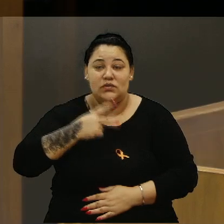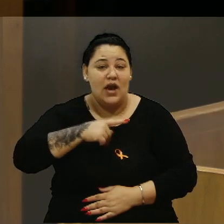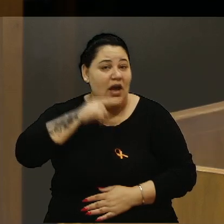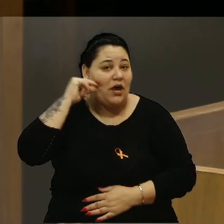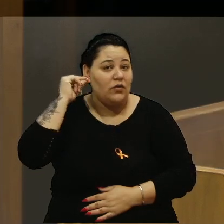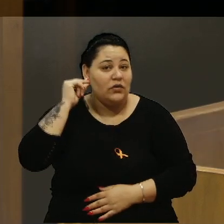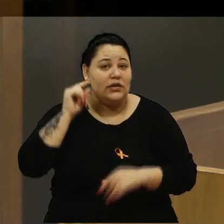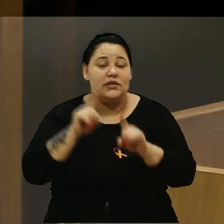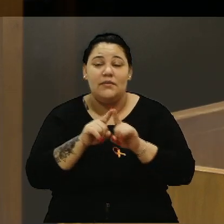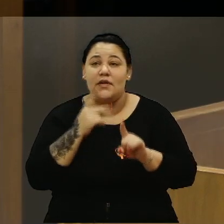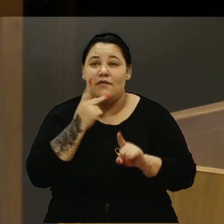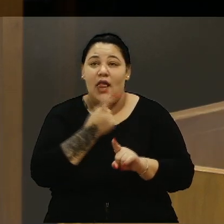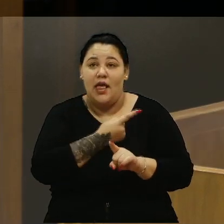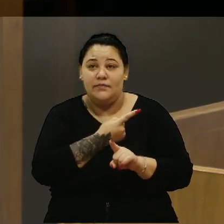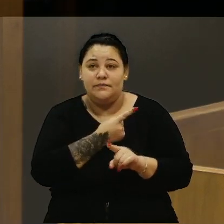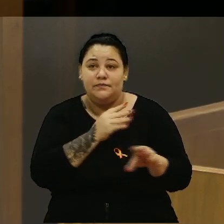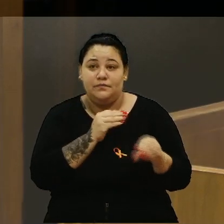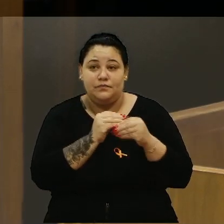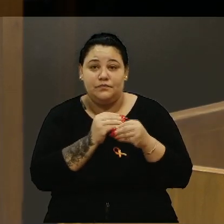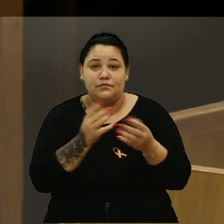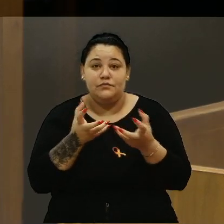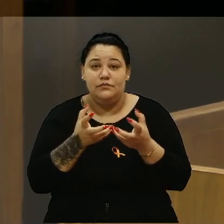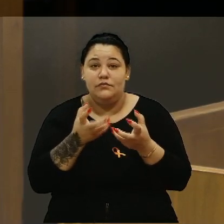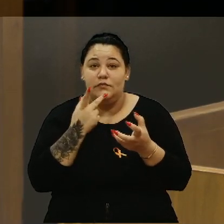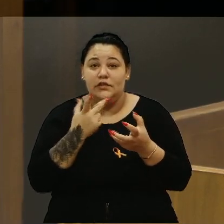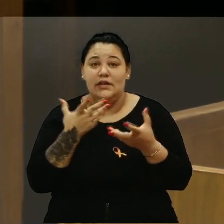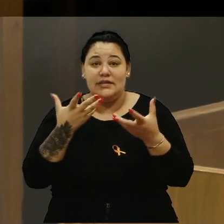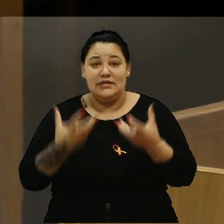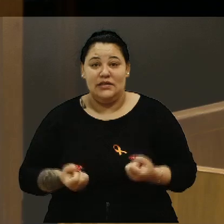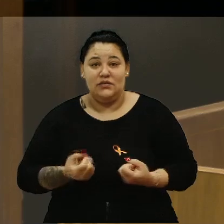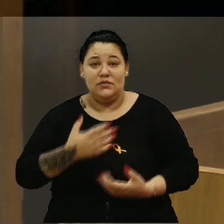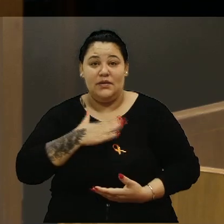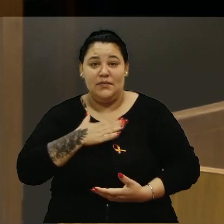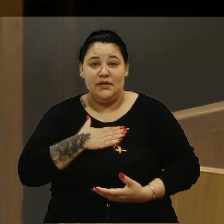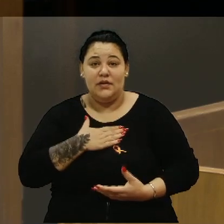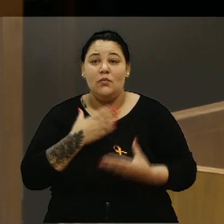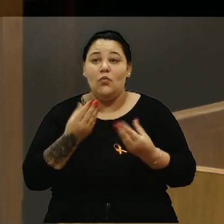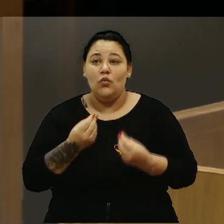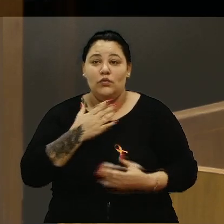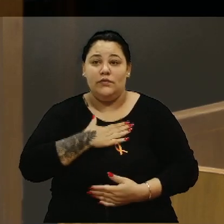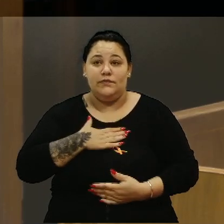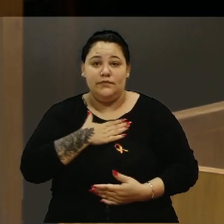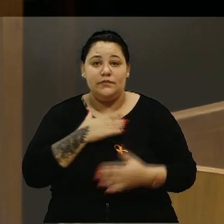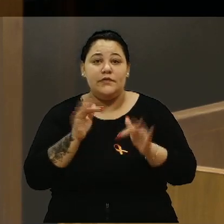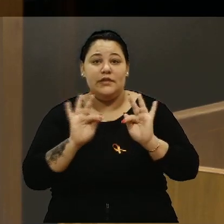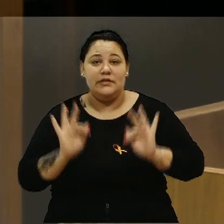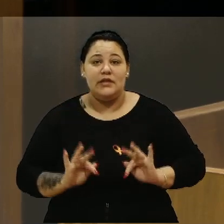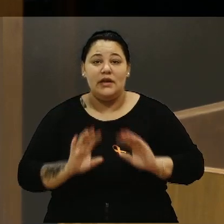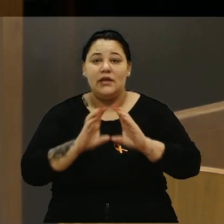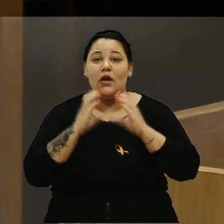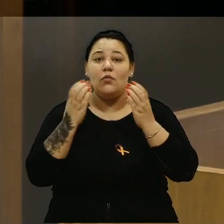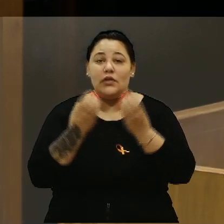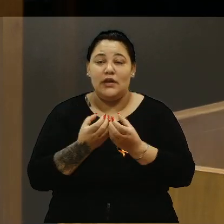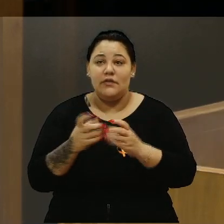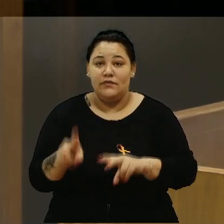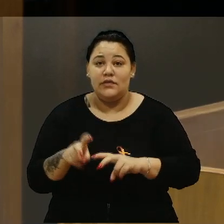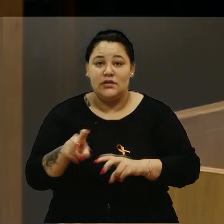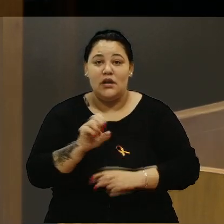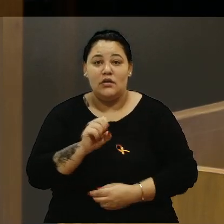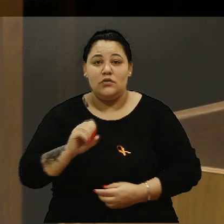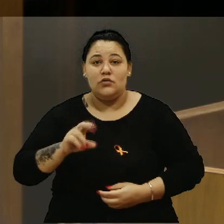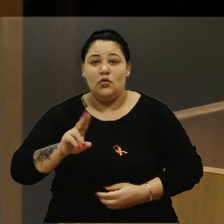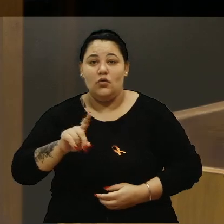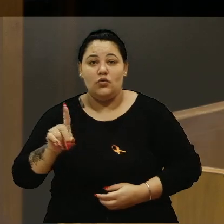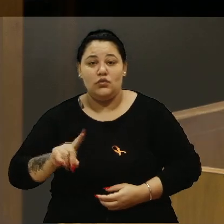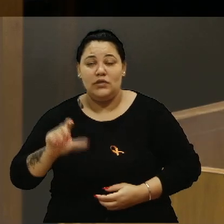colocação, e que eu queria dizer que foi aceito também da minha parte, com muita alegria, e da comunidade de Fazenda Souza, saber